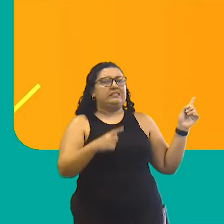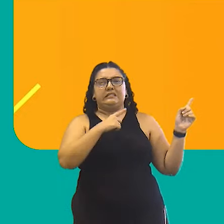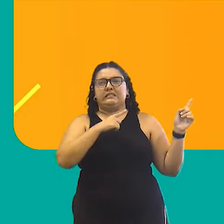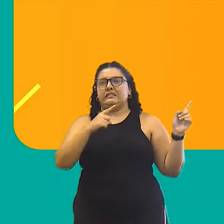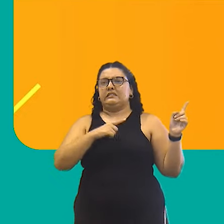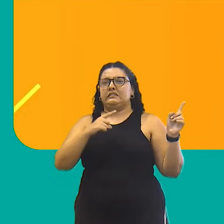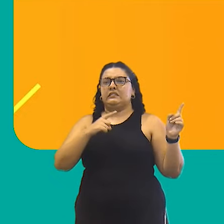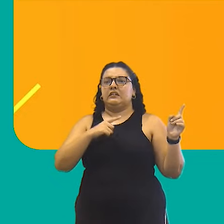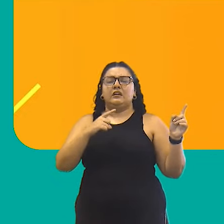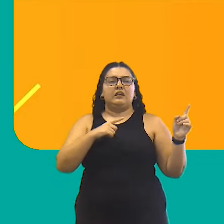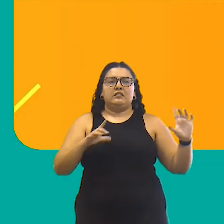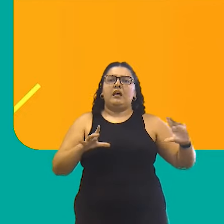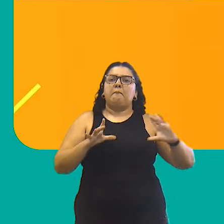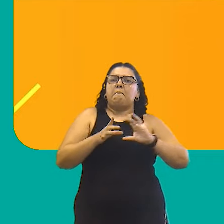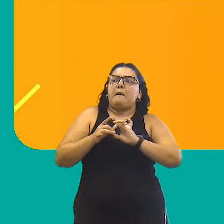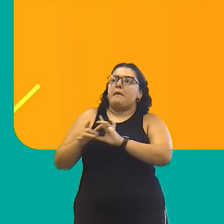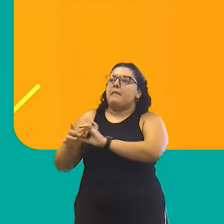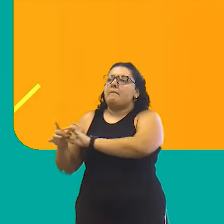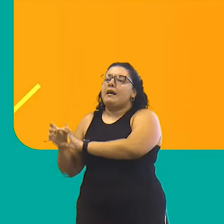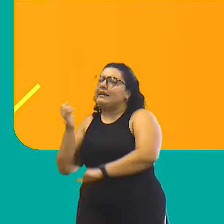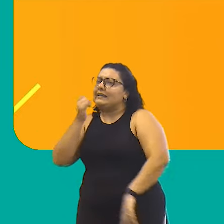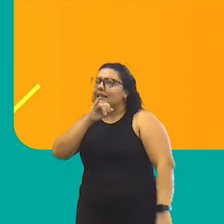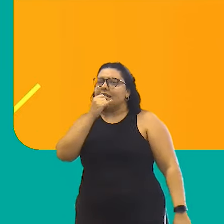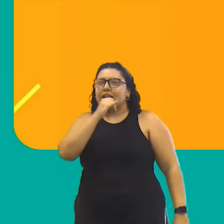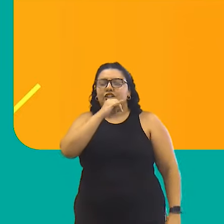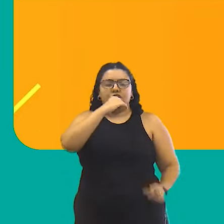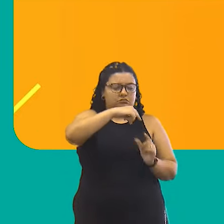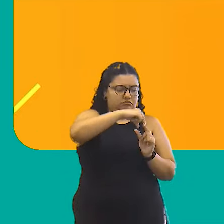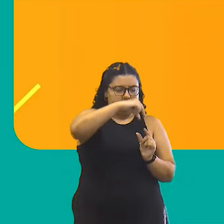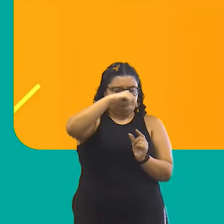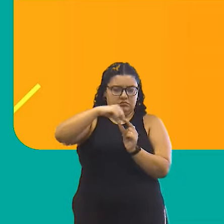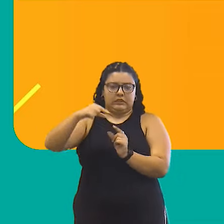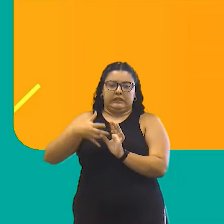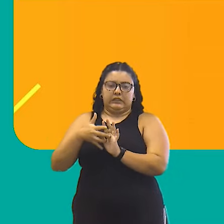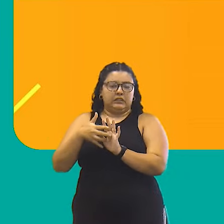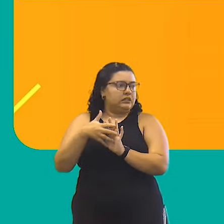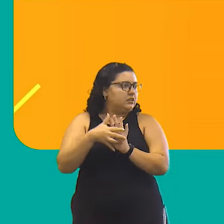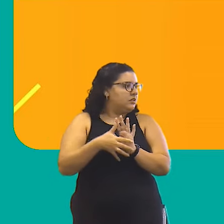de circuito elétrico aqui com pilha e um texto.